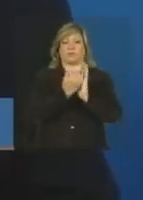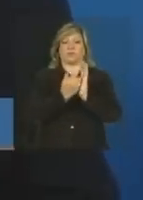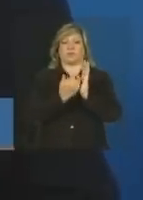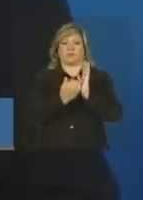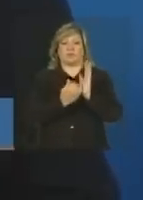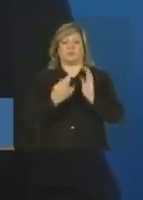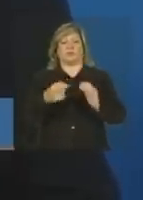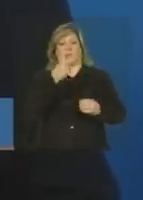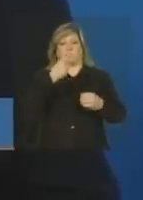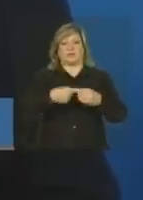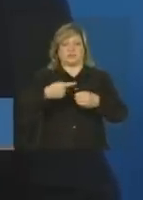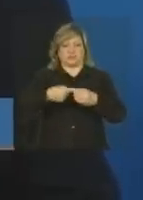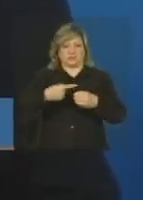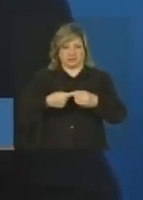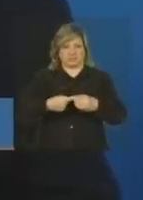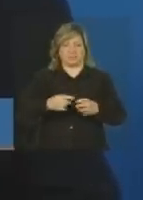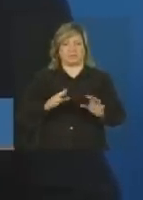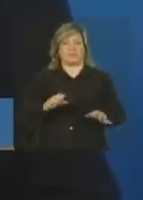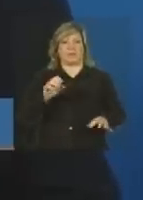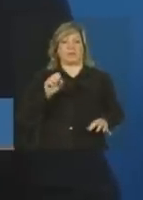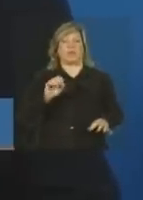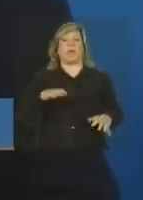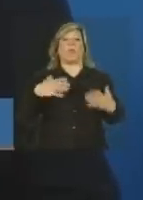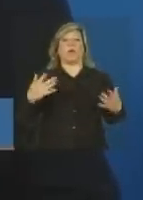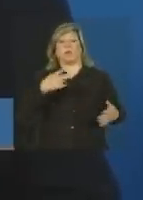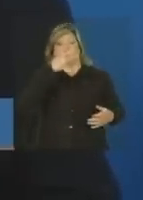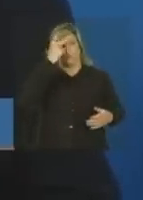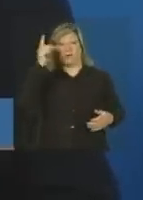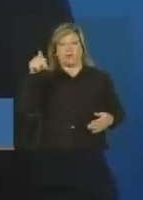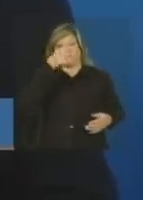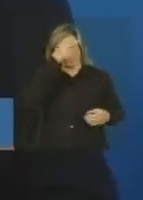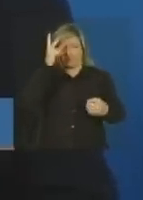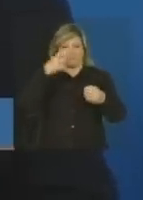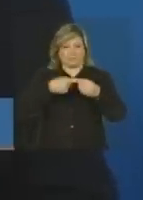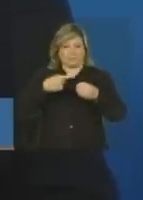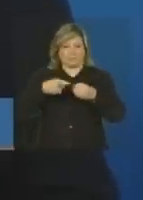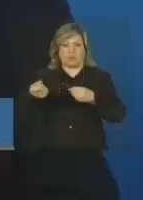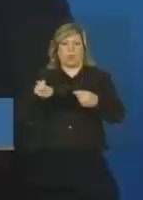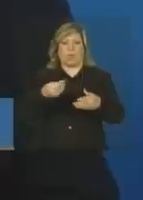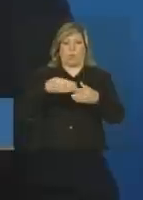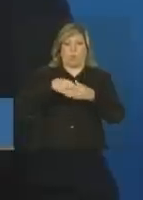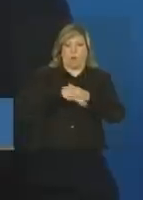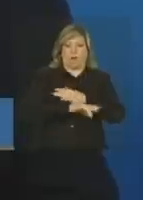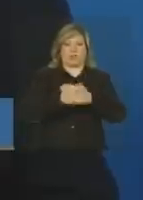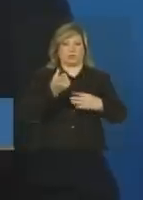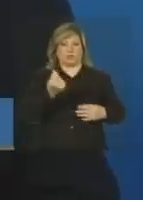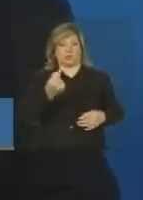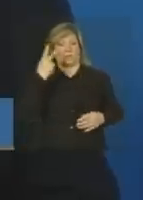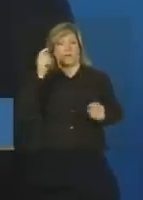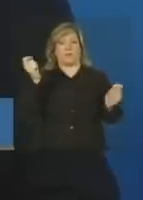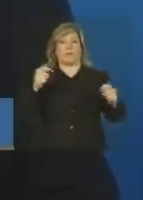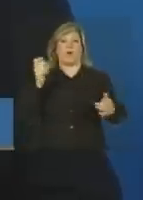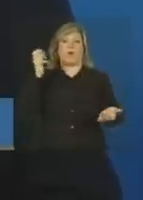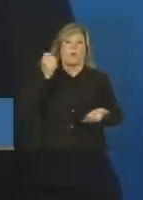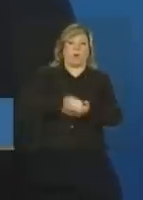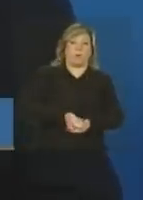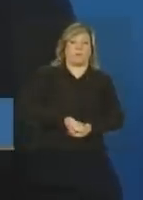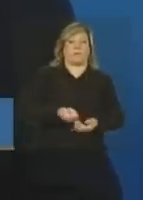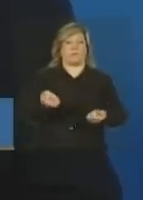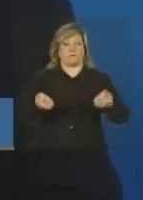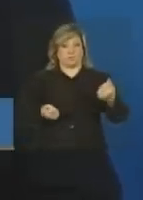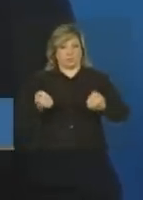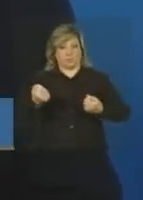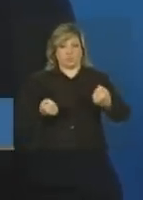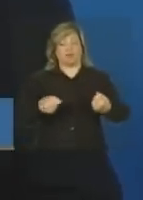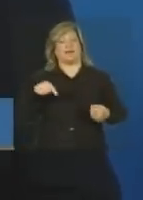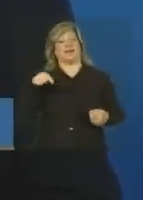município. Quando o gestor ele guarda o dinheiro para poder comprar um veículo, ele deixa a